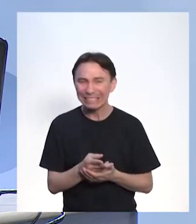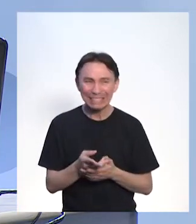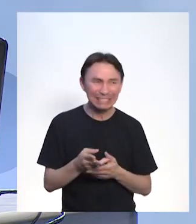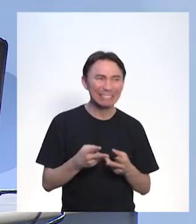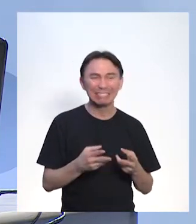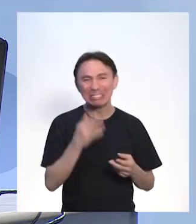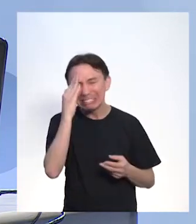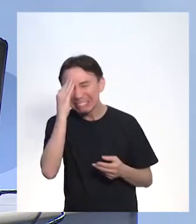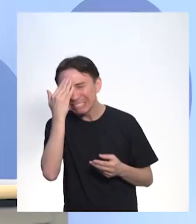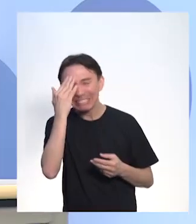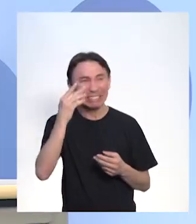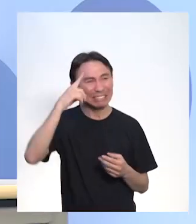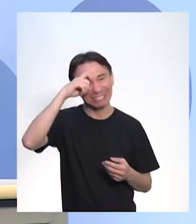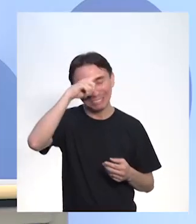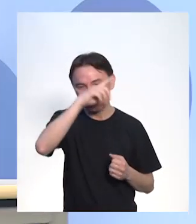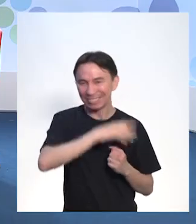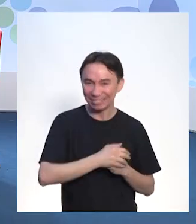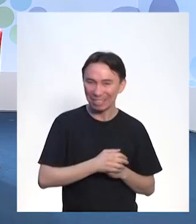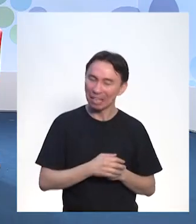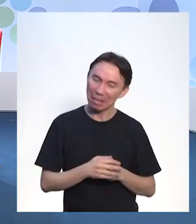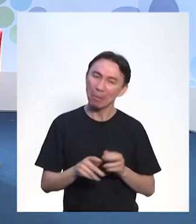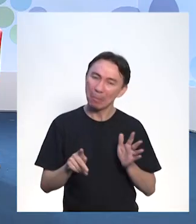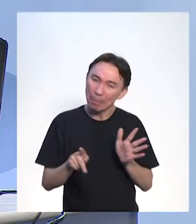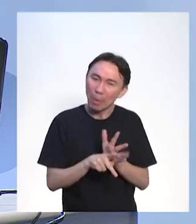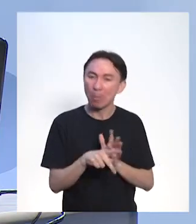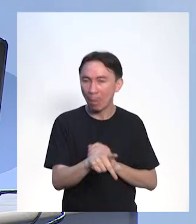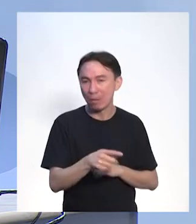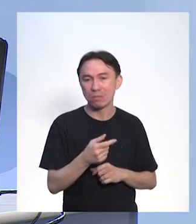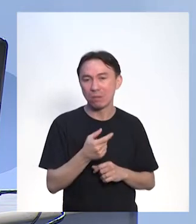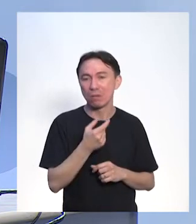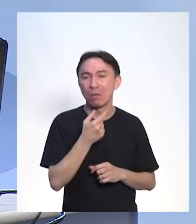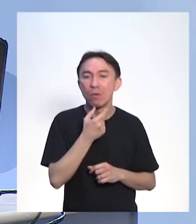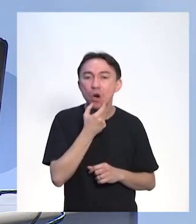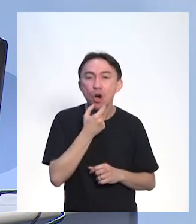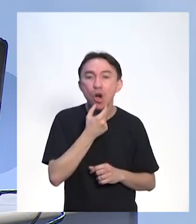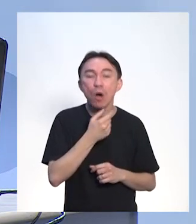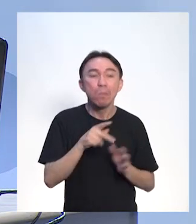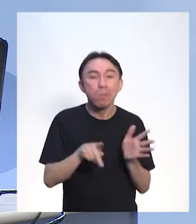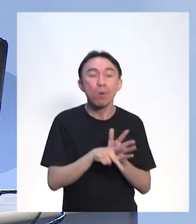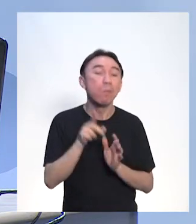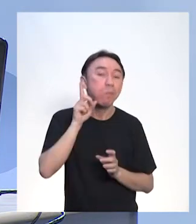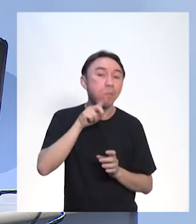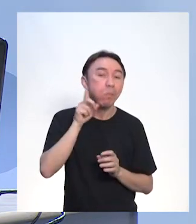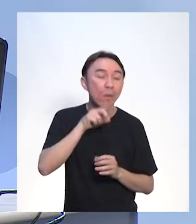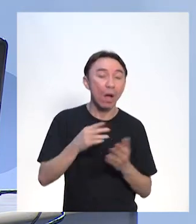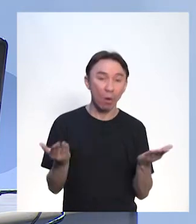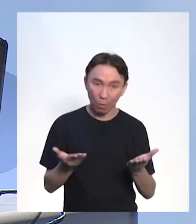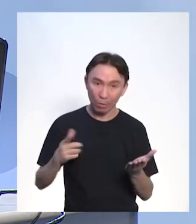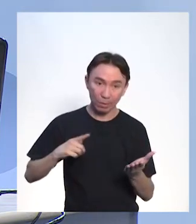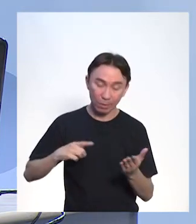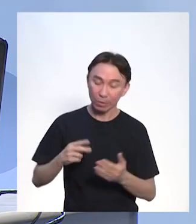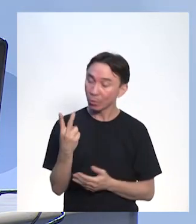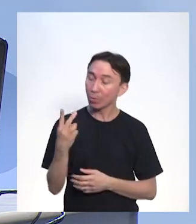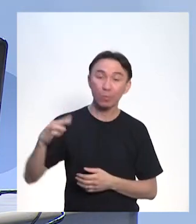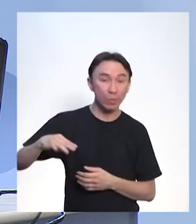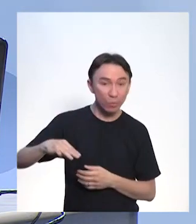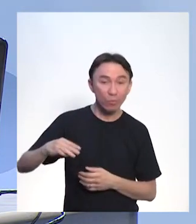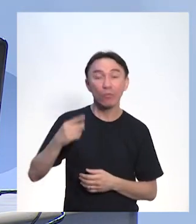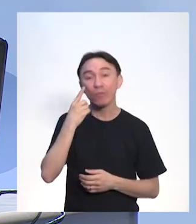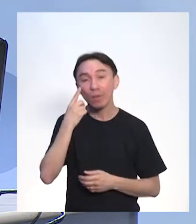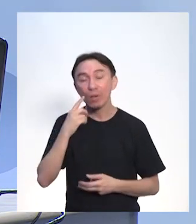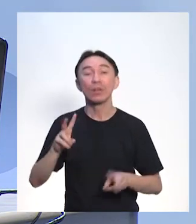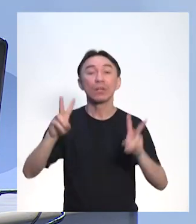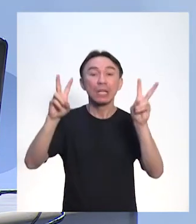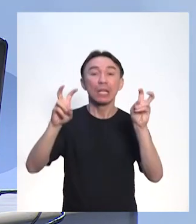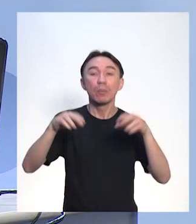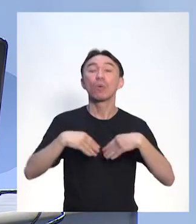sotaque americano, provavelmente, né? Então agora a gente vai deixar para vocês um tempinho aí na tela, 2 minutinhos para vocês responderem no chat qual o tema, qual o